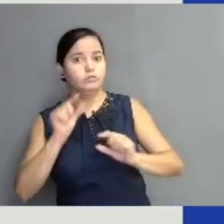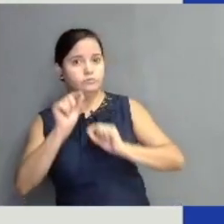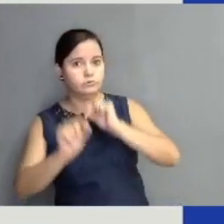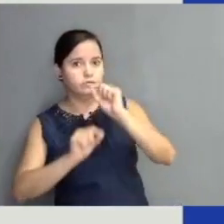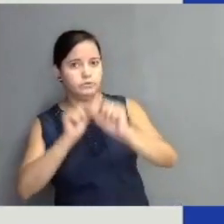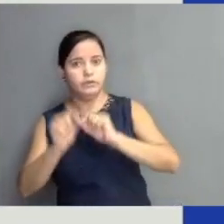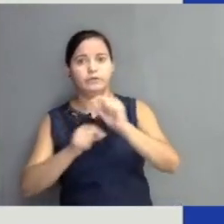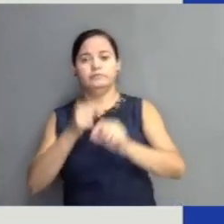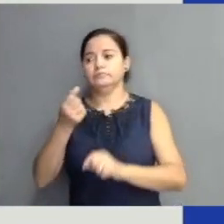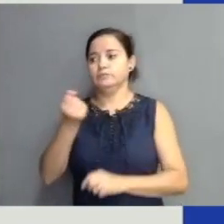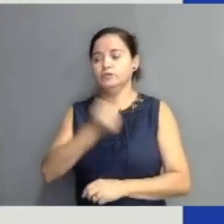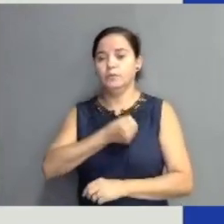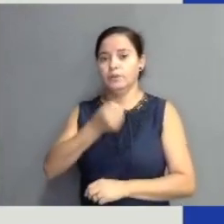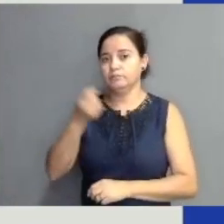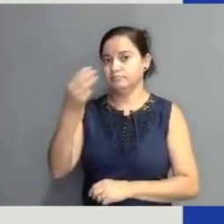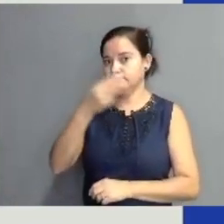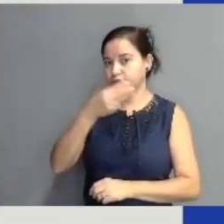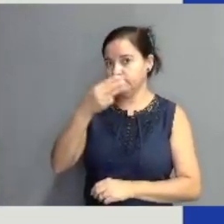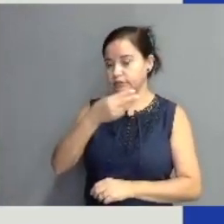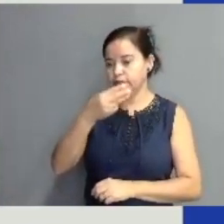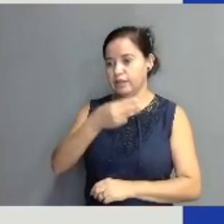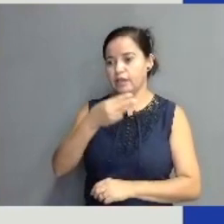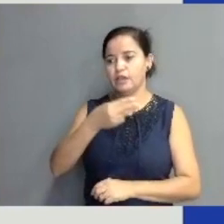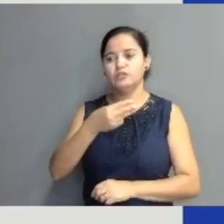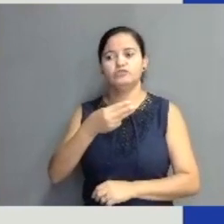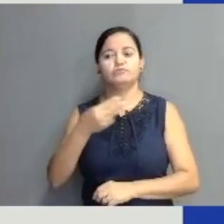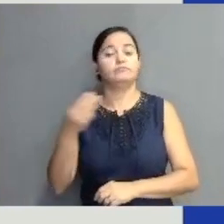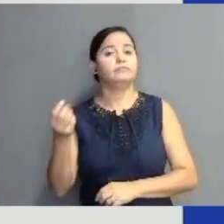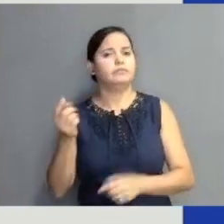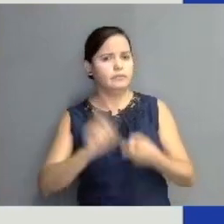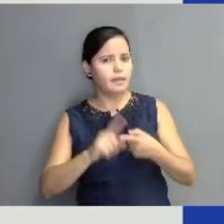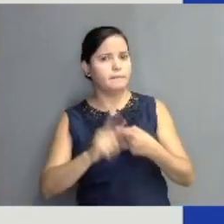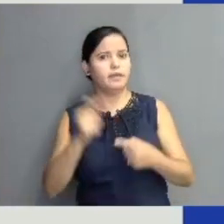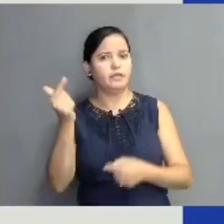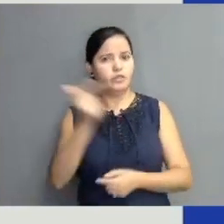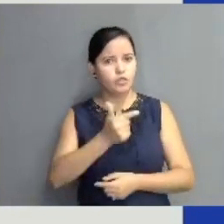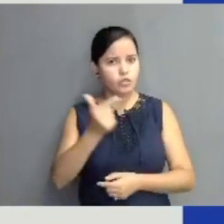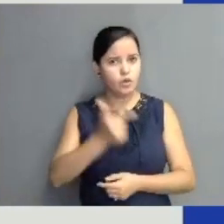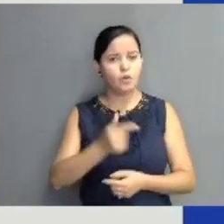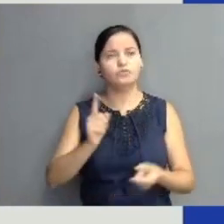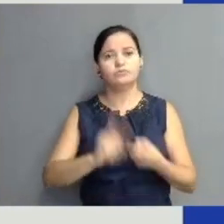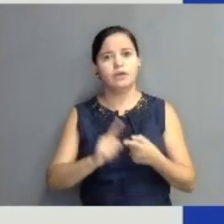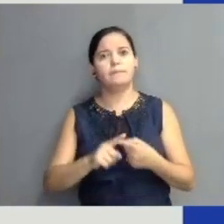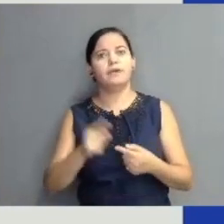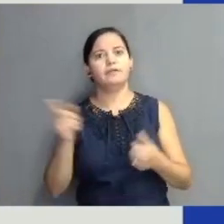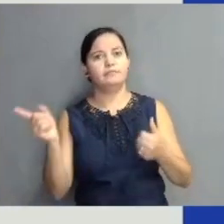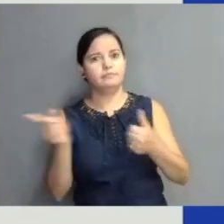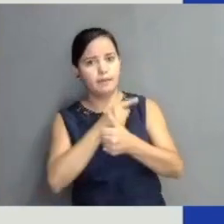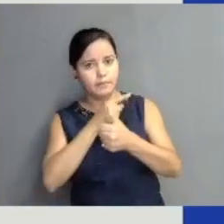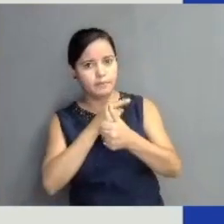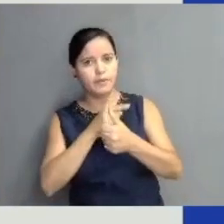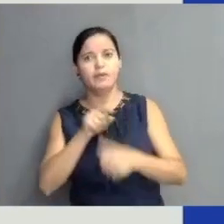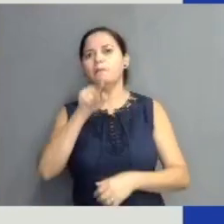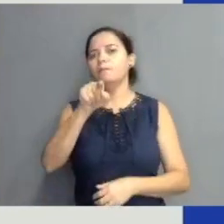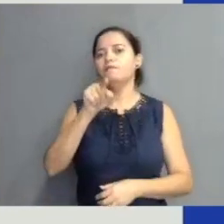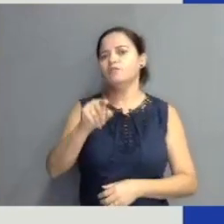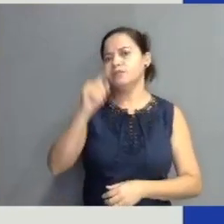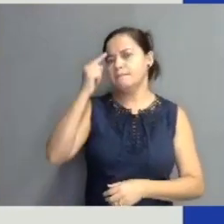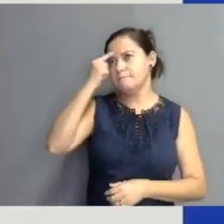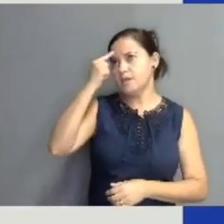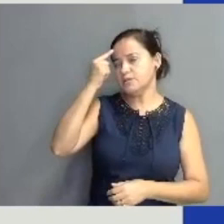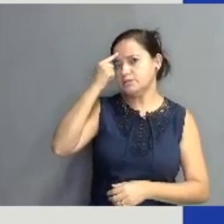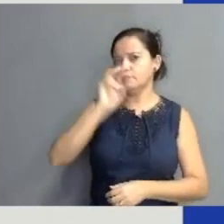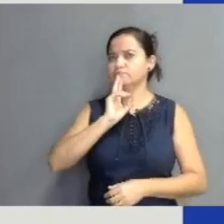número 3, tá? Na questão número 2 e também na 1, eu vou dar aí um minutinho para você pensar nessas respostas,